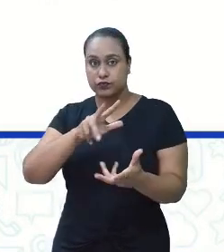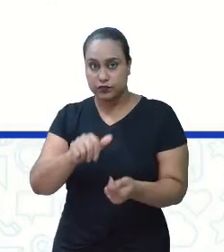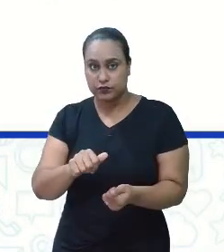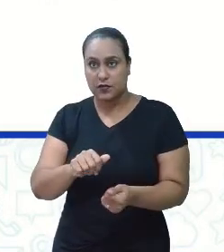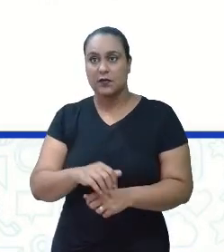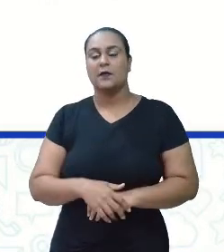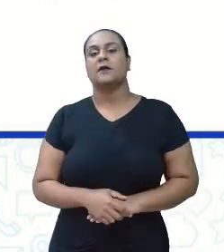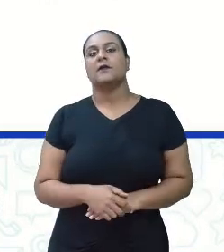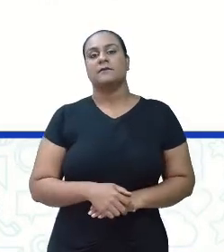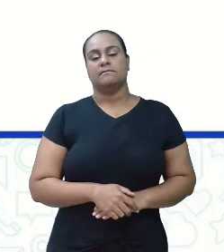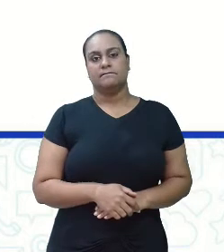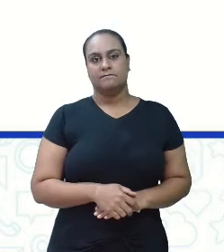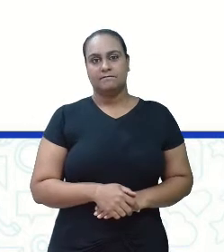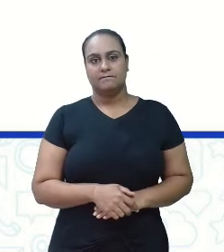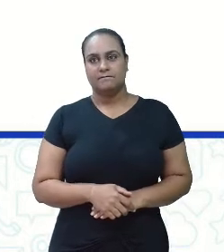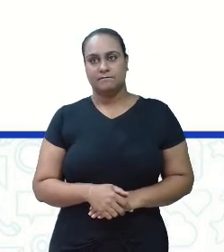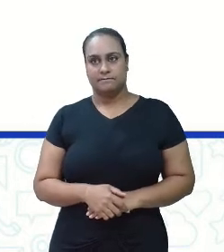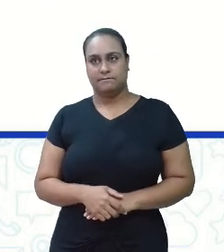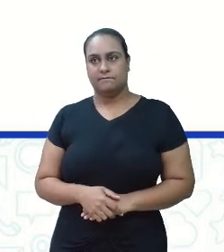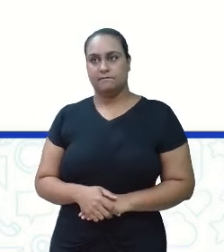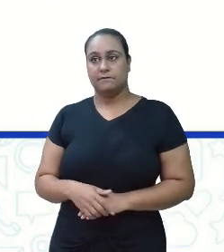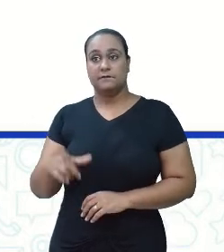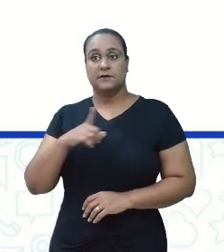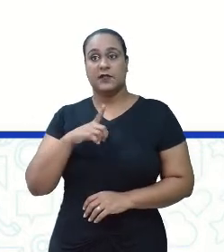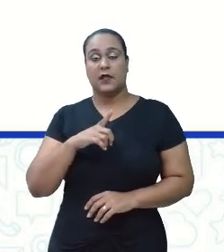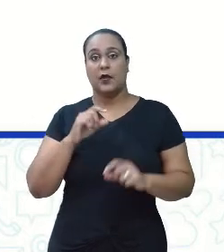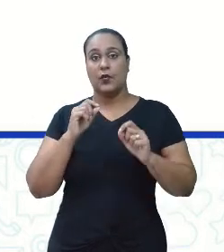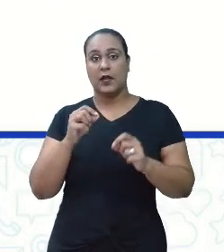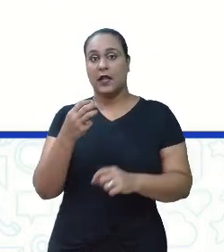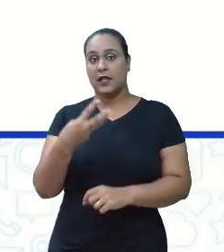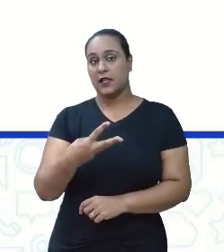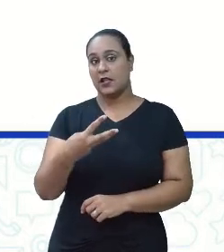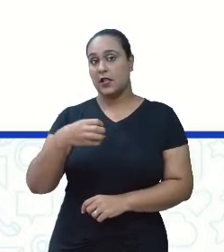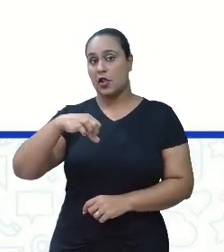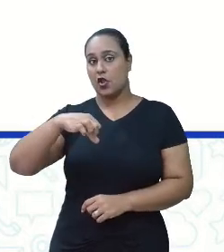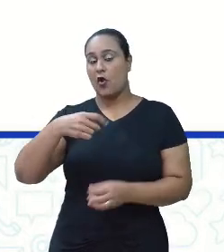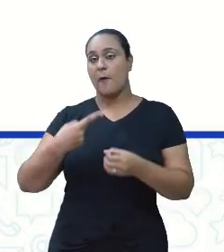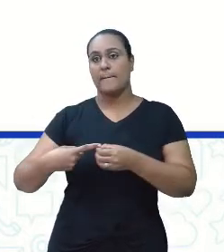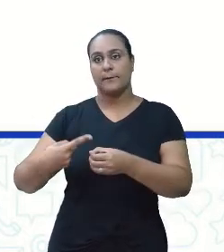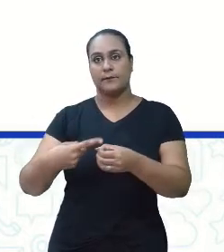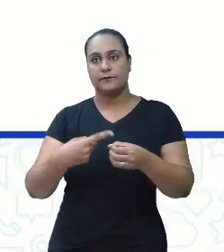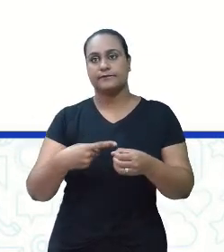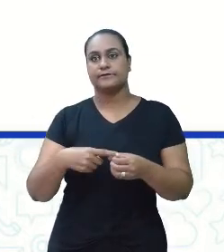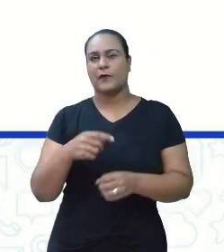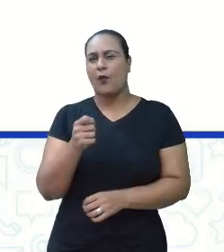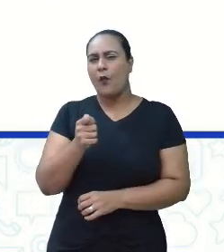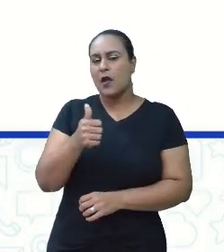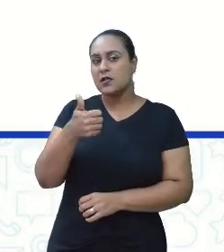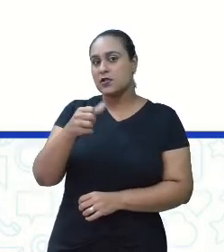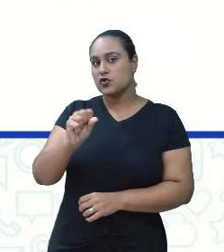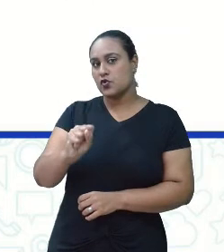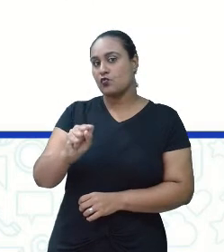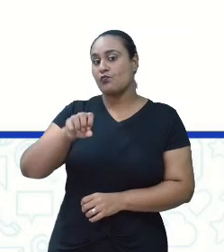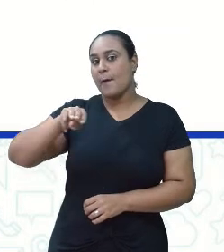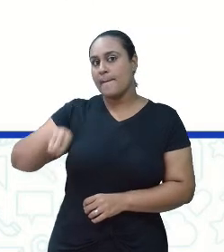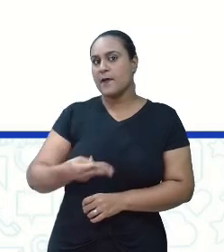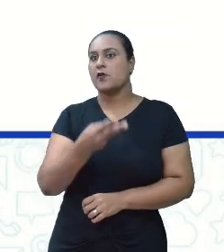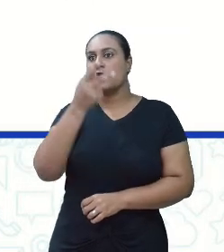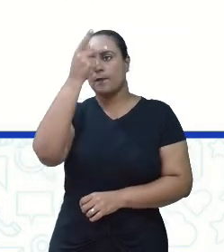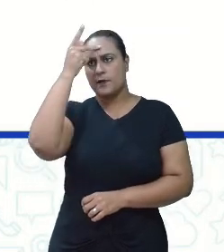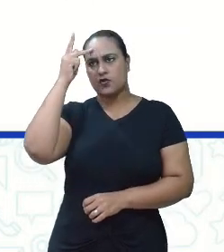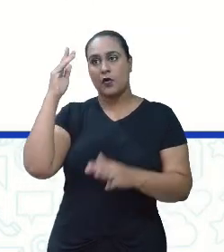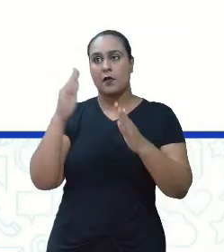se aproxime. Muito bem, seja bem-vindo. E abriga, né, 39 municípios, quase 18 milhões de habitantes, cerca